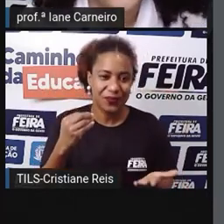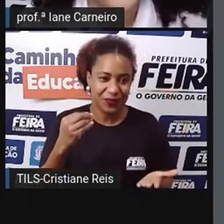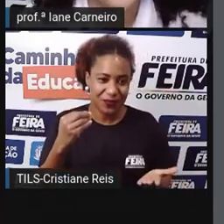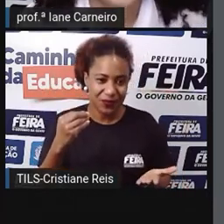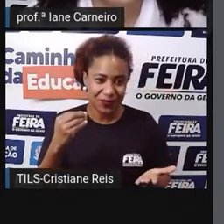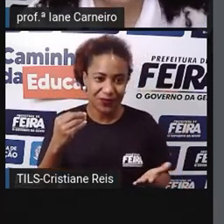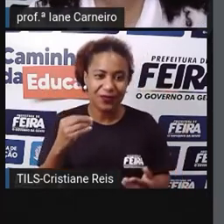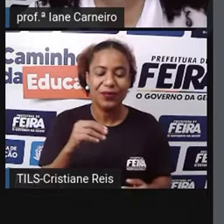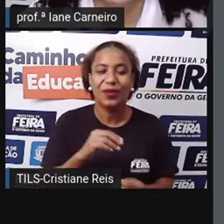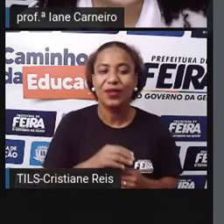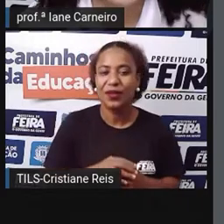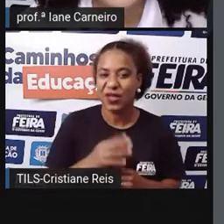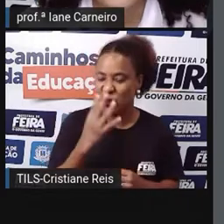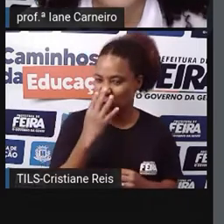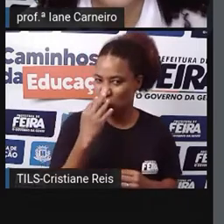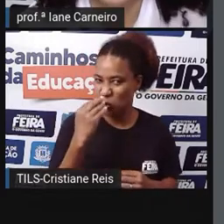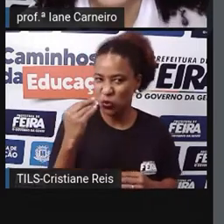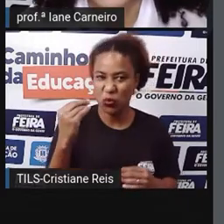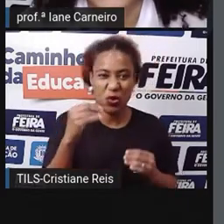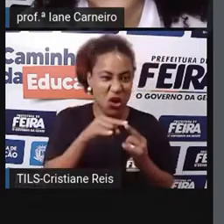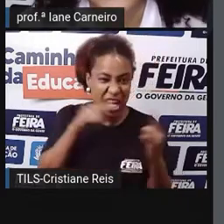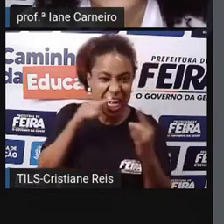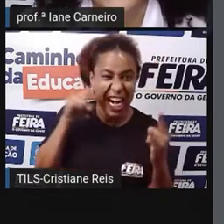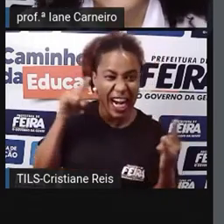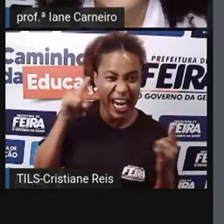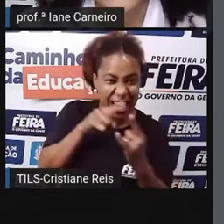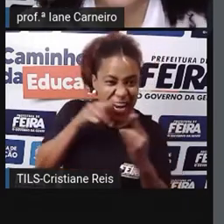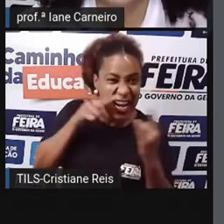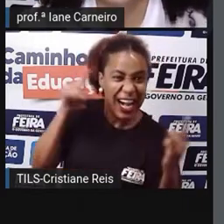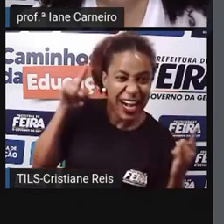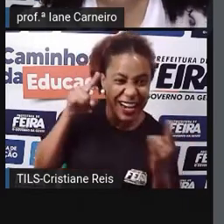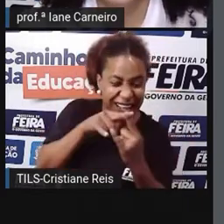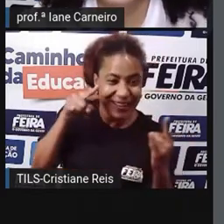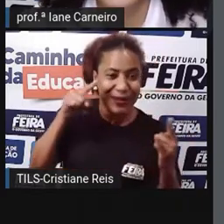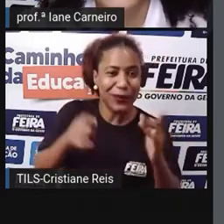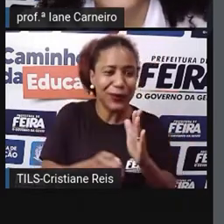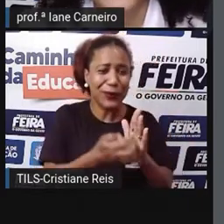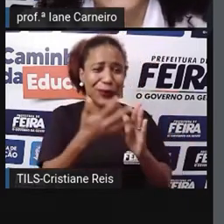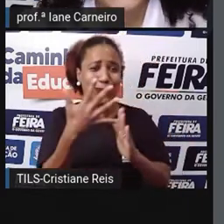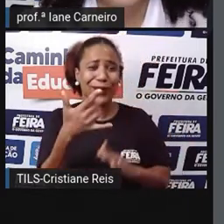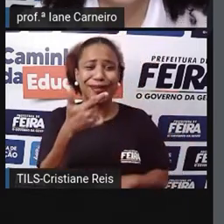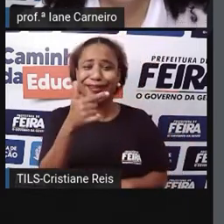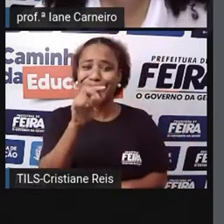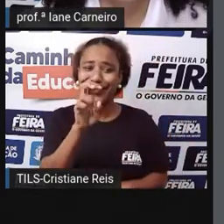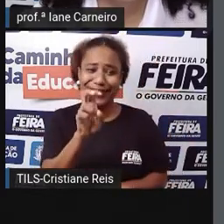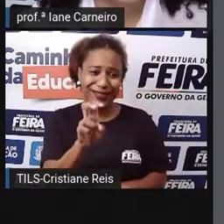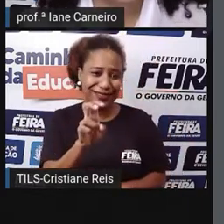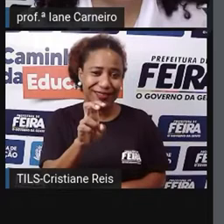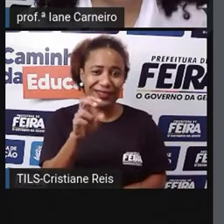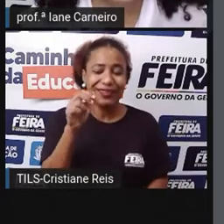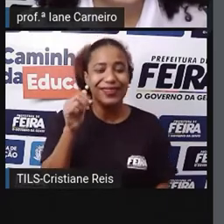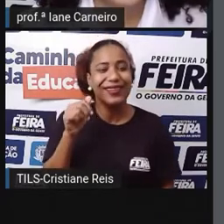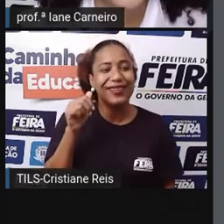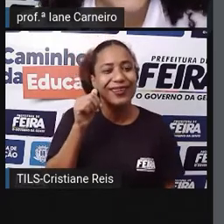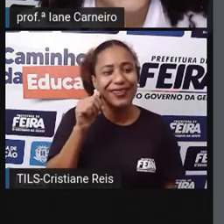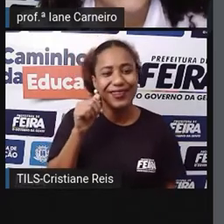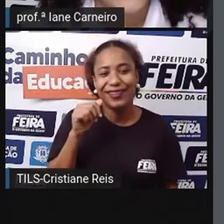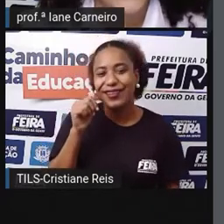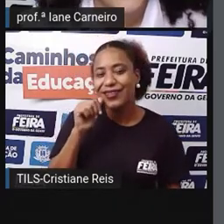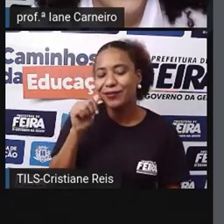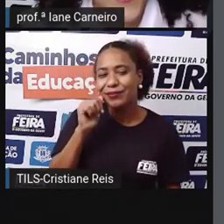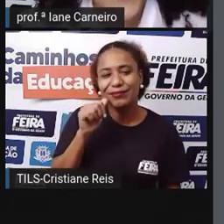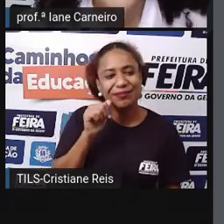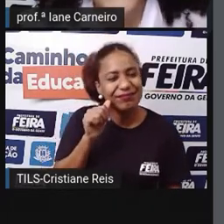de lobo, umas 25 vezes. Que era para o medo ir voltando e a menina saber com quem estava